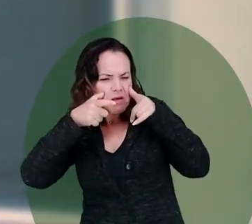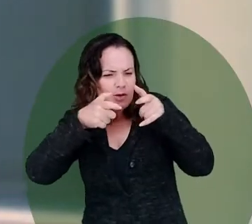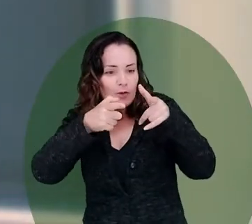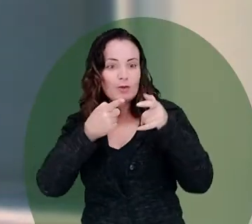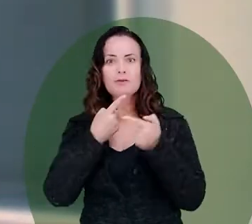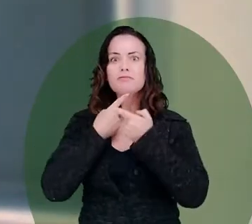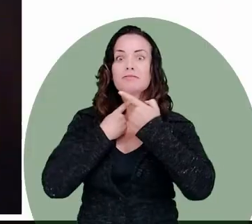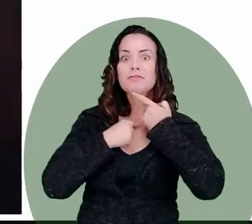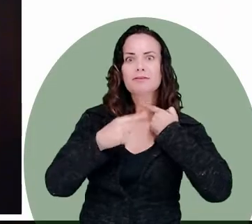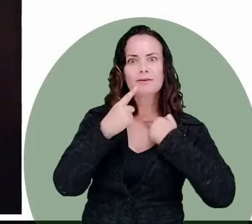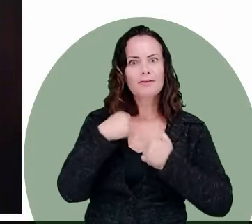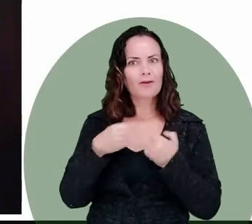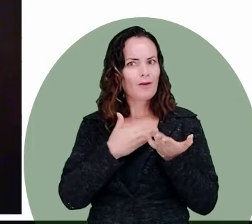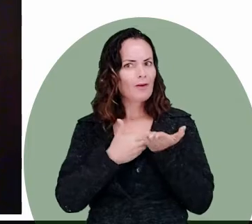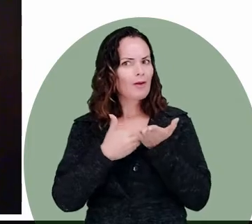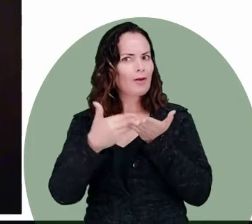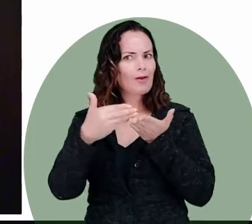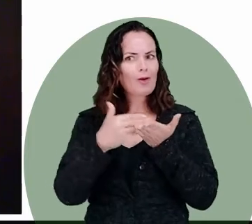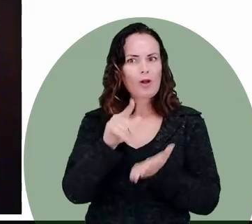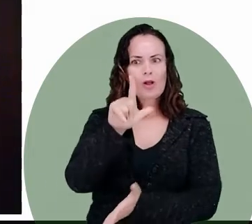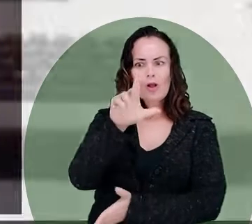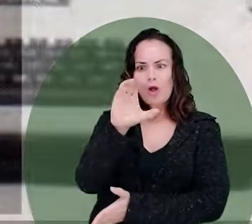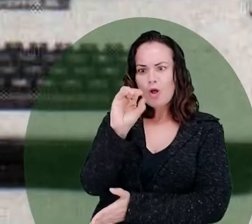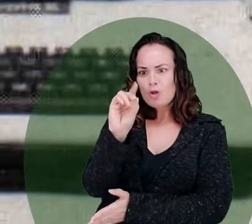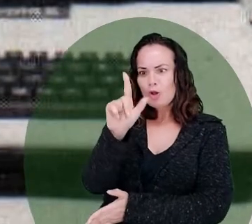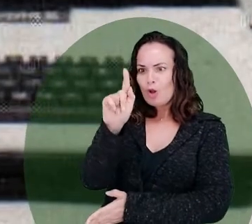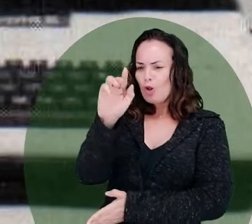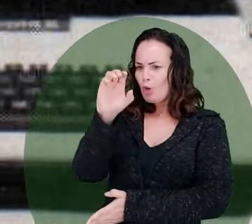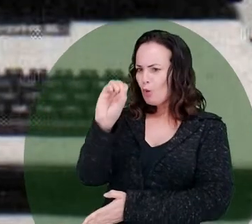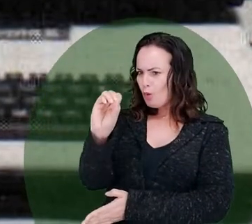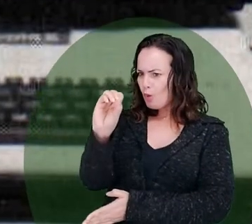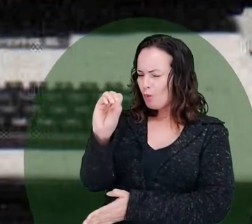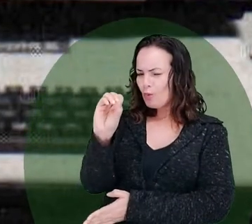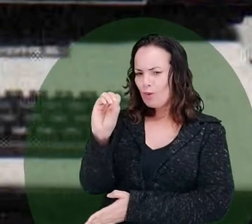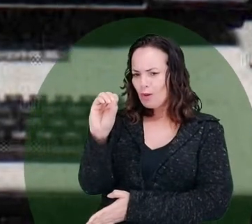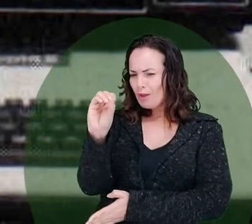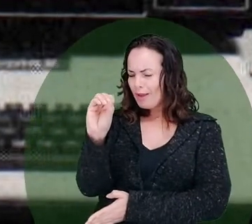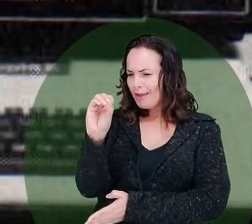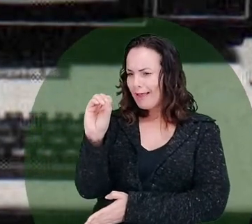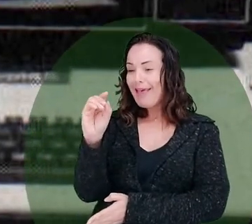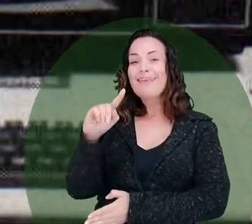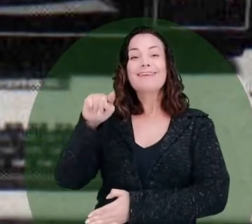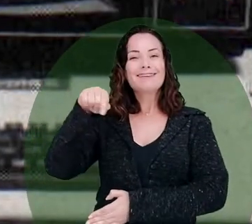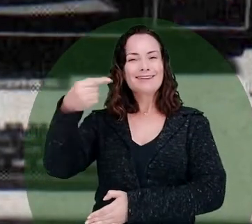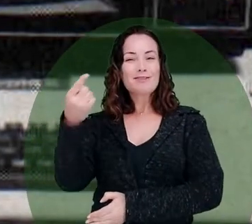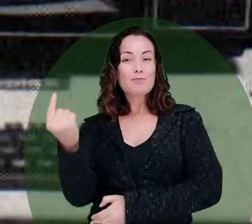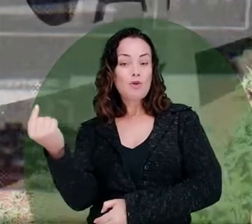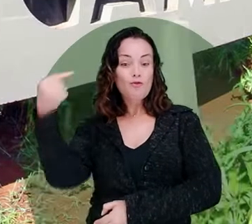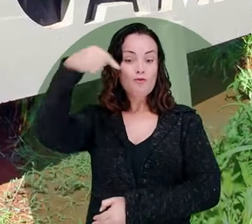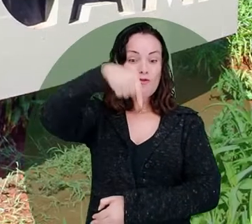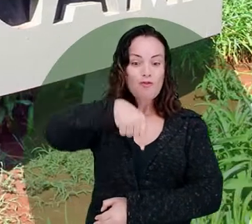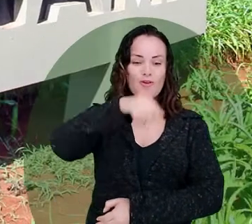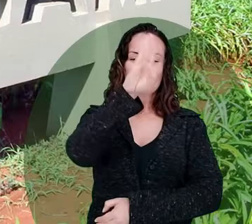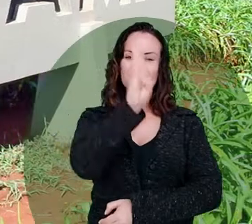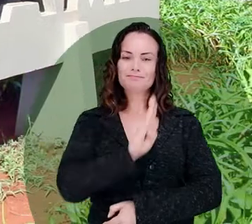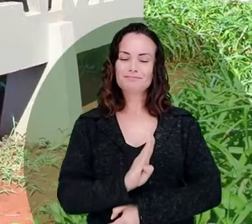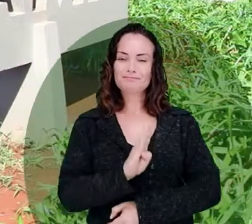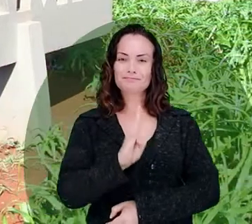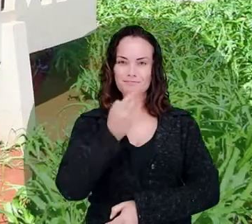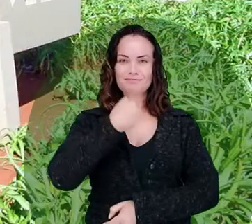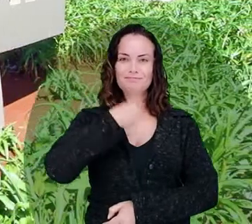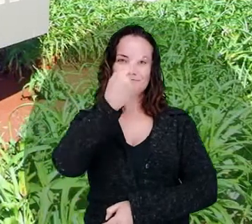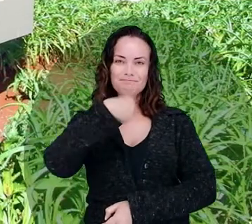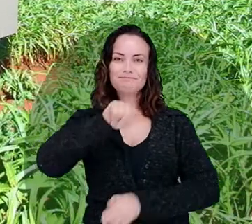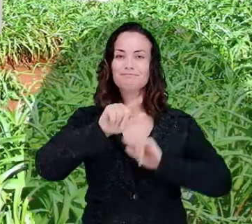E aí eu comecei a ver o logo com esse menino. Então, quando eu voltei ao Brasil, que eu fui trabalhar